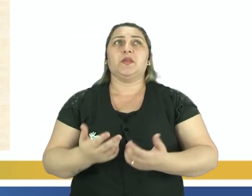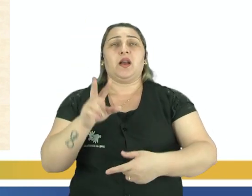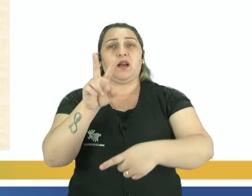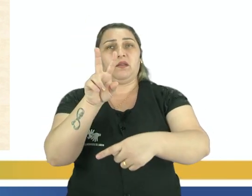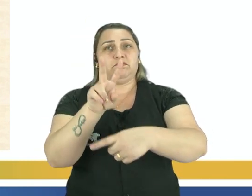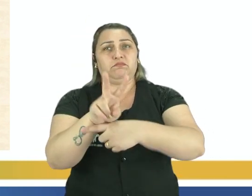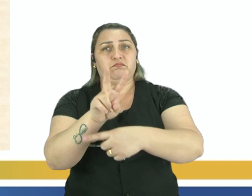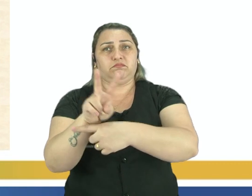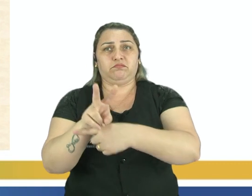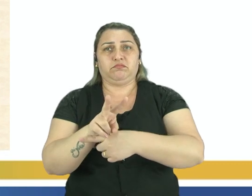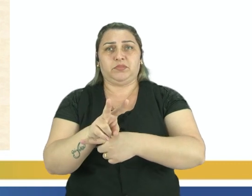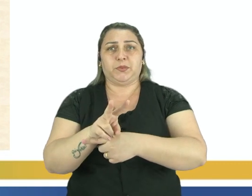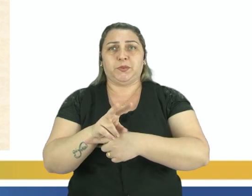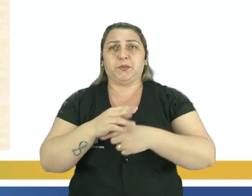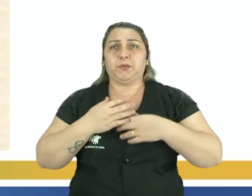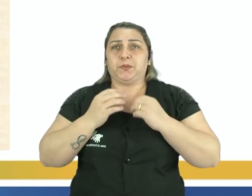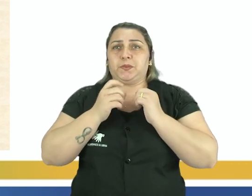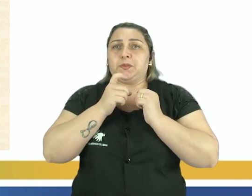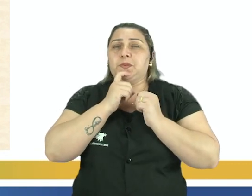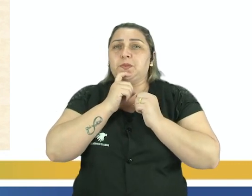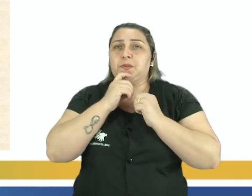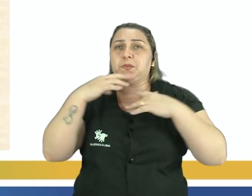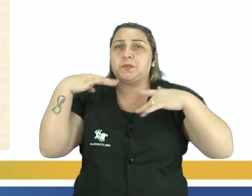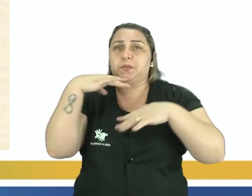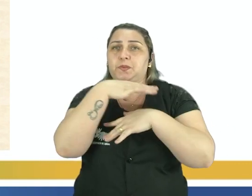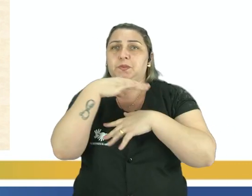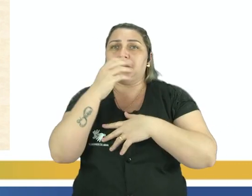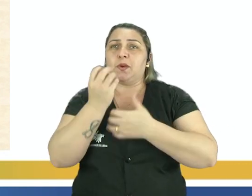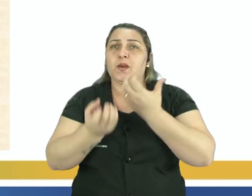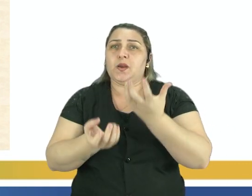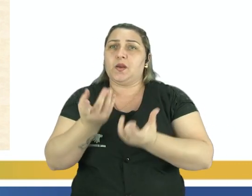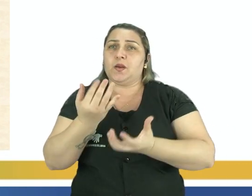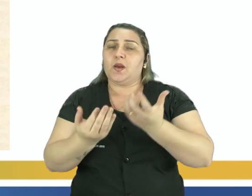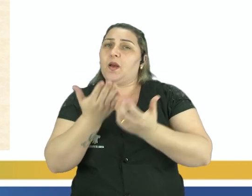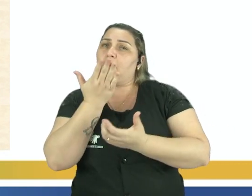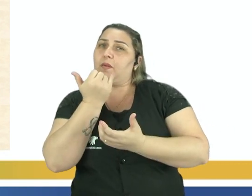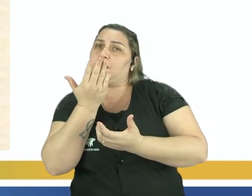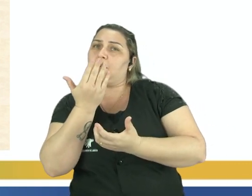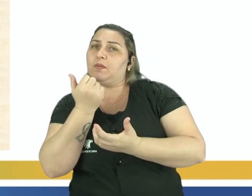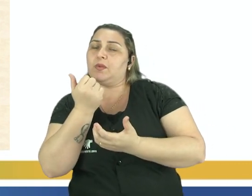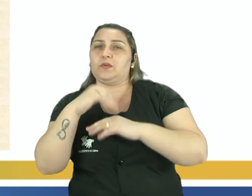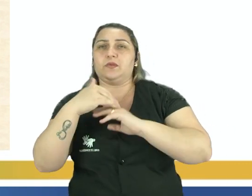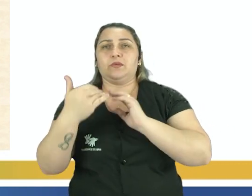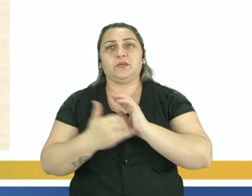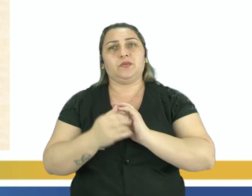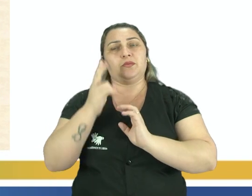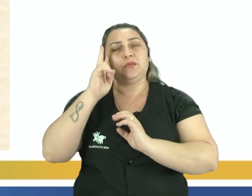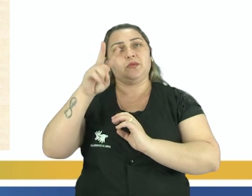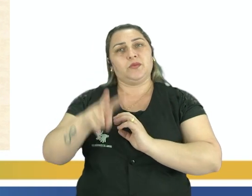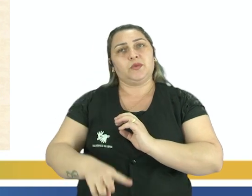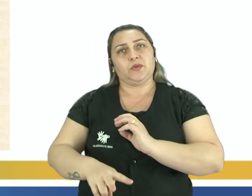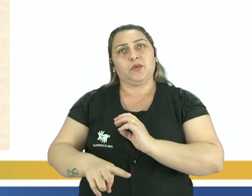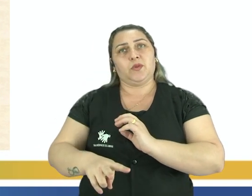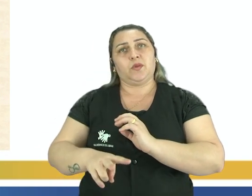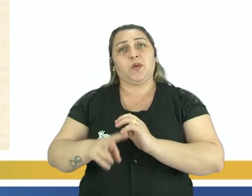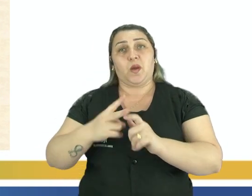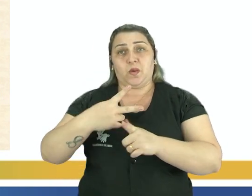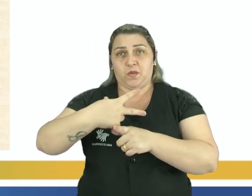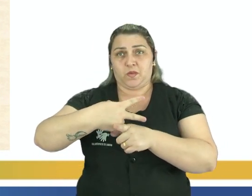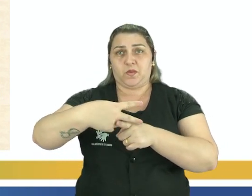defesa, né, o aquecimento, o cozimento de alimentos, né? A gente vai ver tudo isso a partir do momento que ele